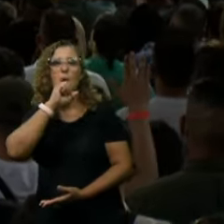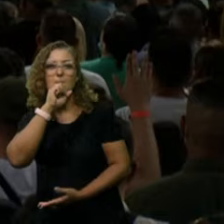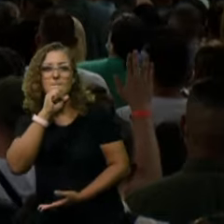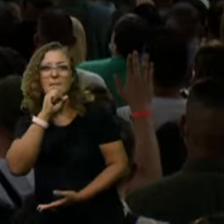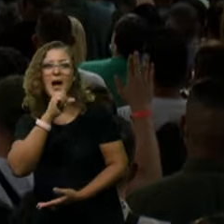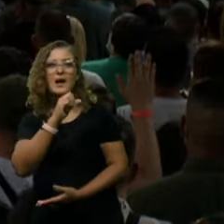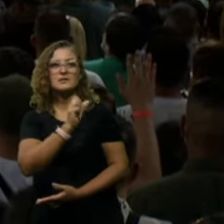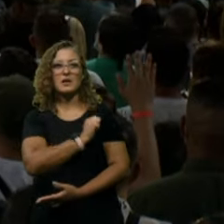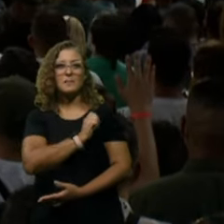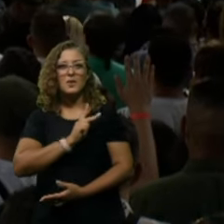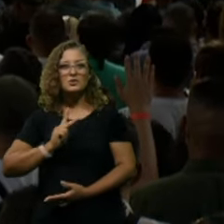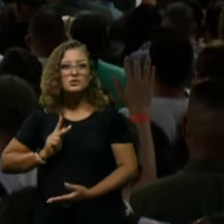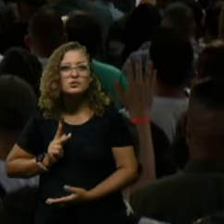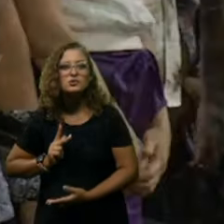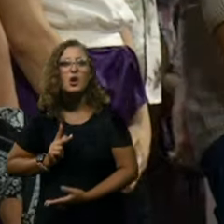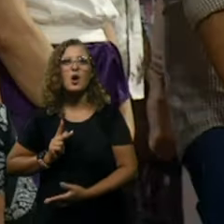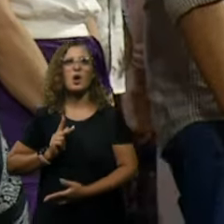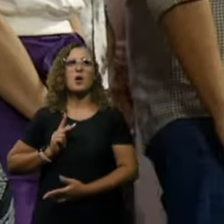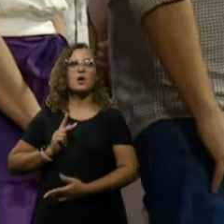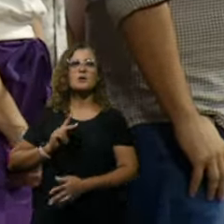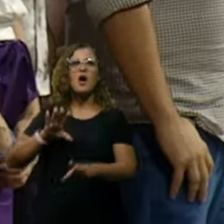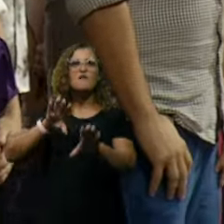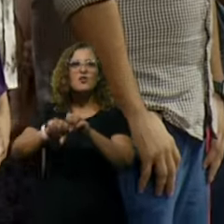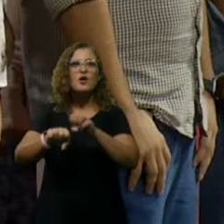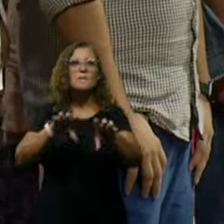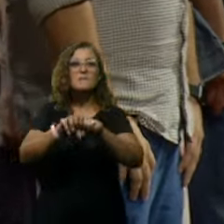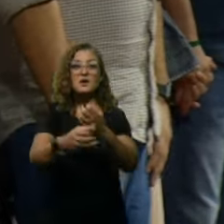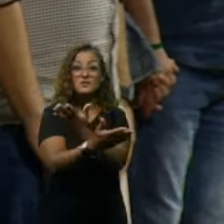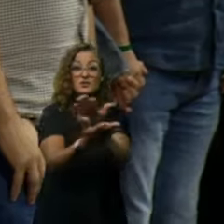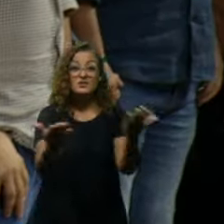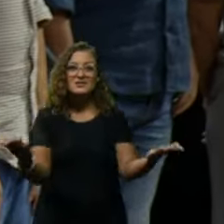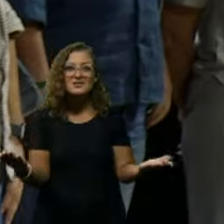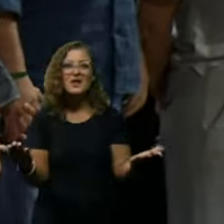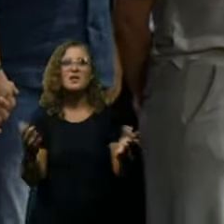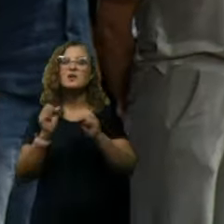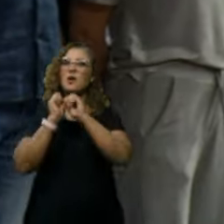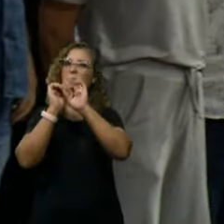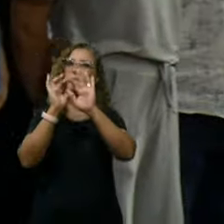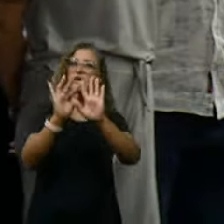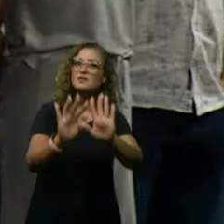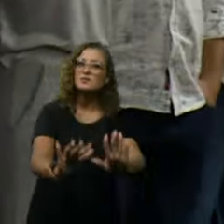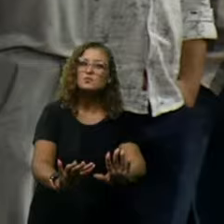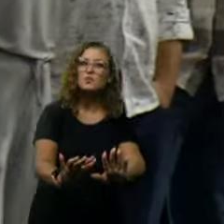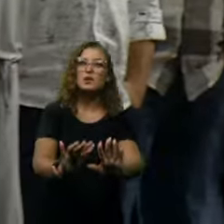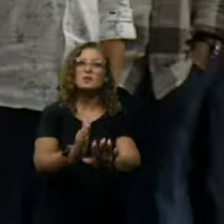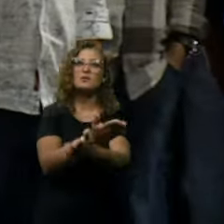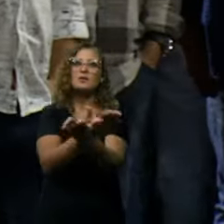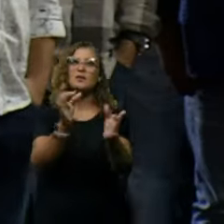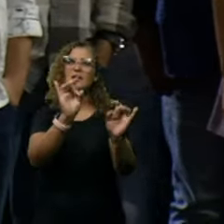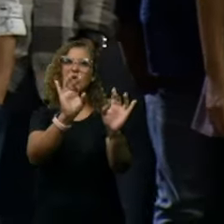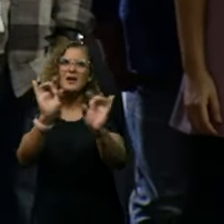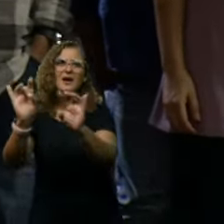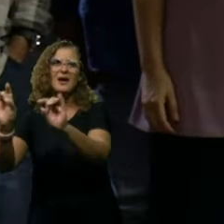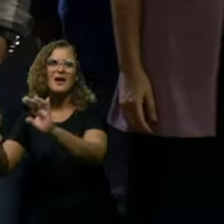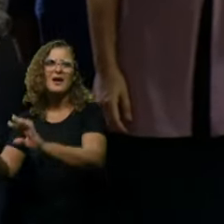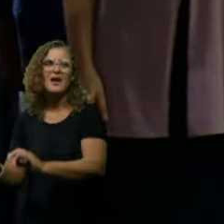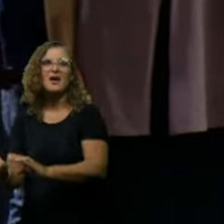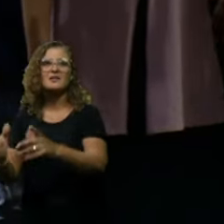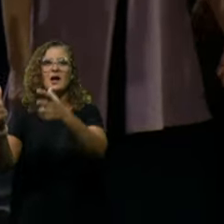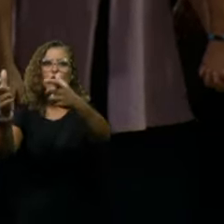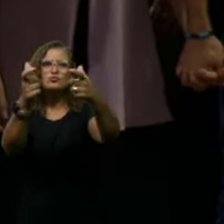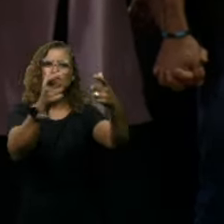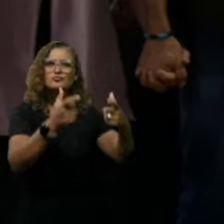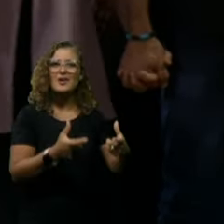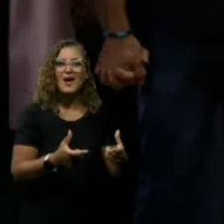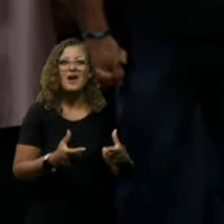vocês formar vocês investir em seus ministérios formar filhos espirituais em cada base Aqui